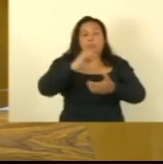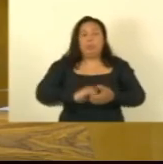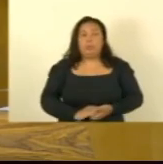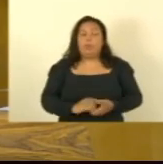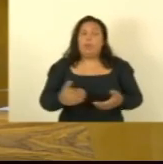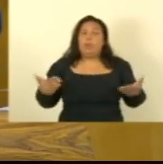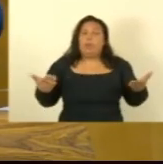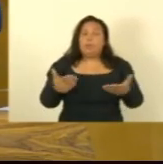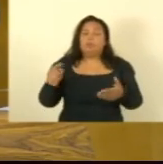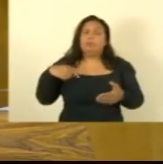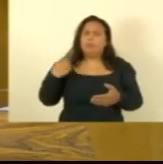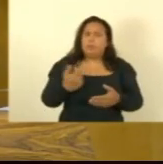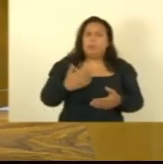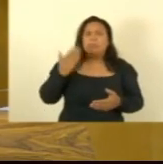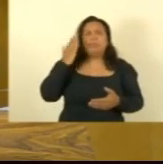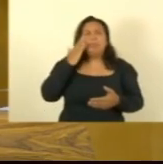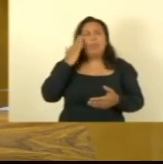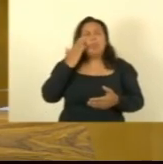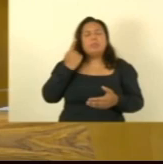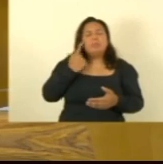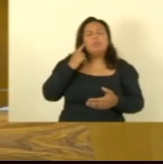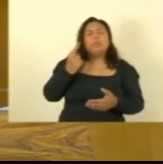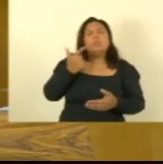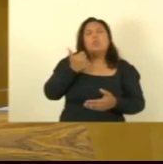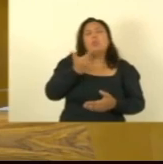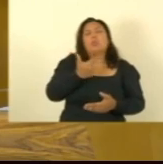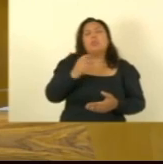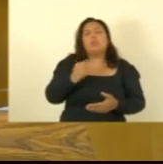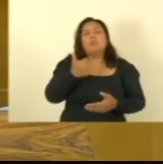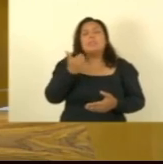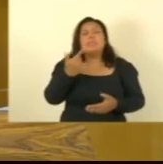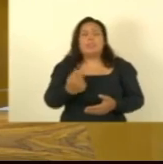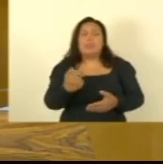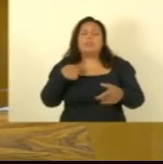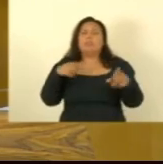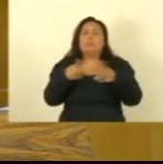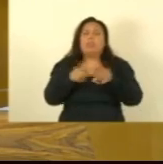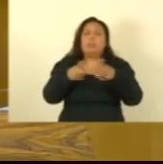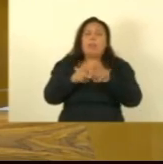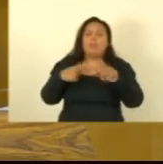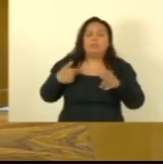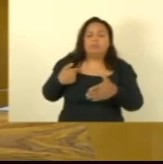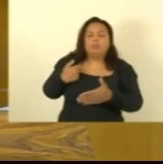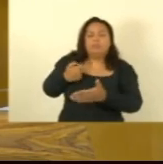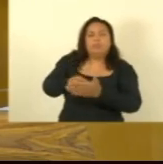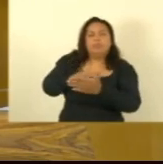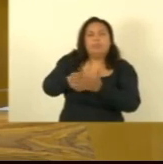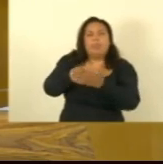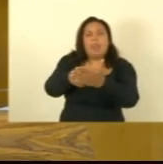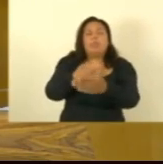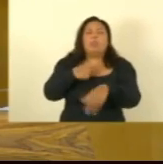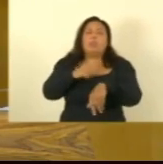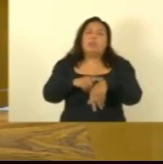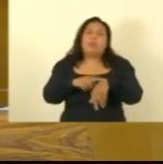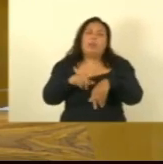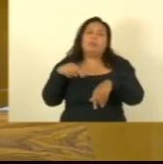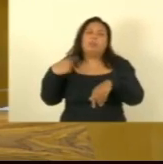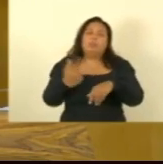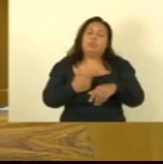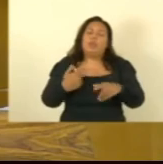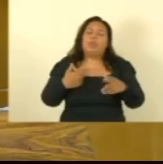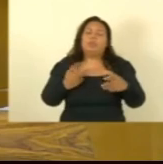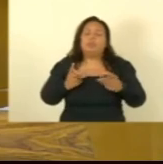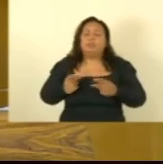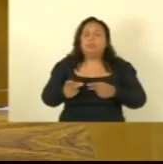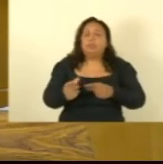Mesmo com o crash de 2017 e a desconstrução sofrida em insano tempo, onde